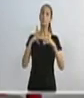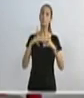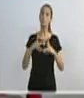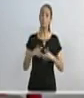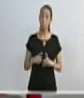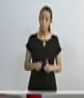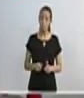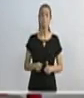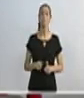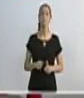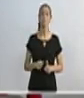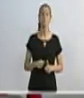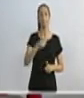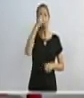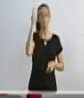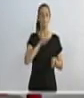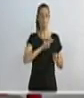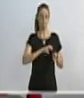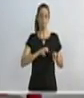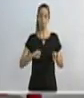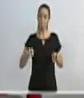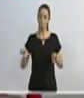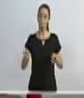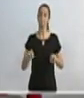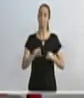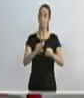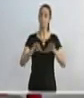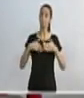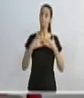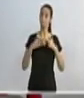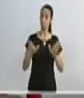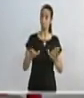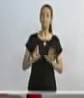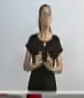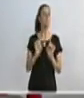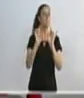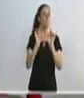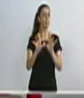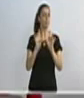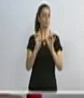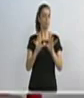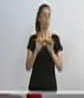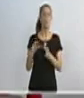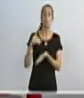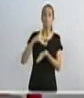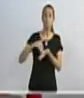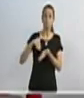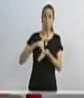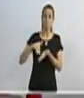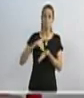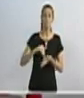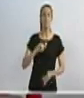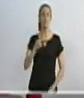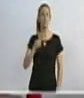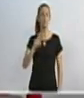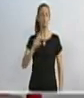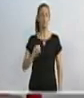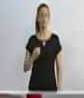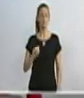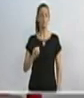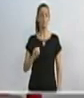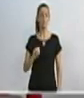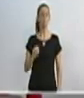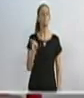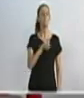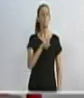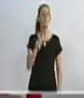os membros desta audiência pública, aqui em especial o secretário Ivo Bachmann,